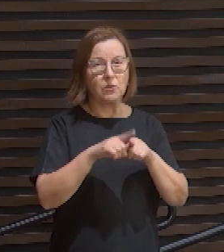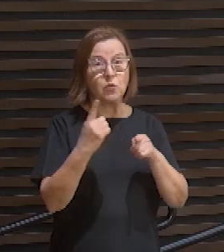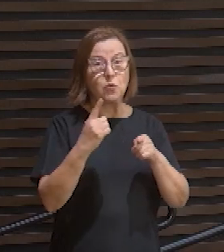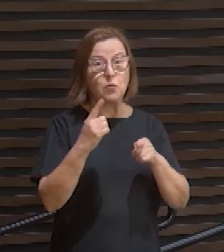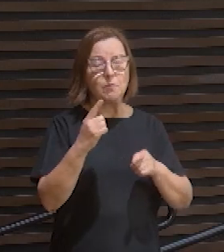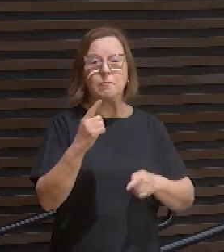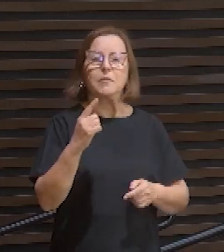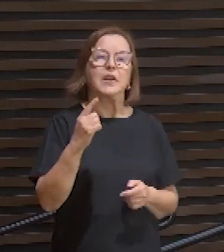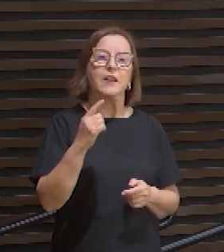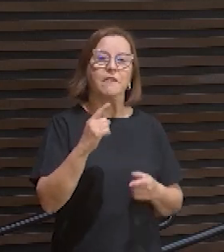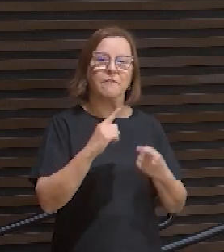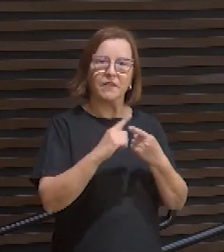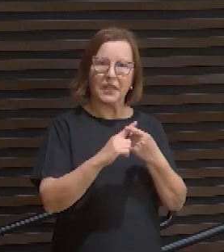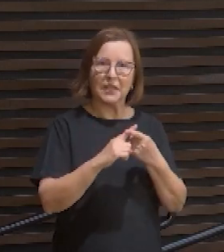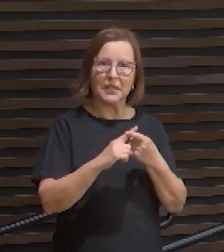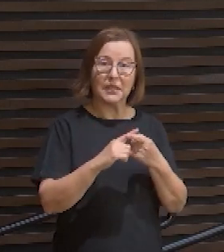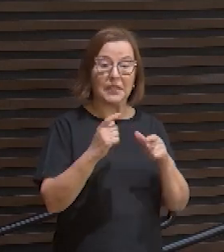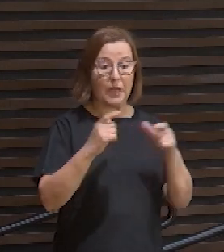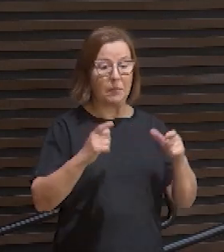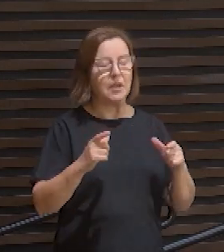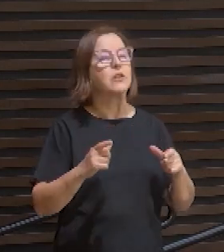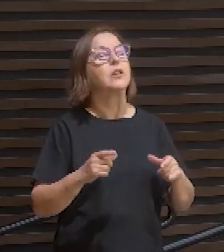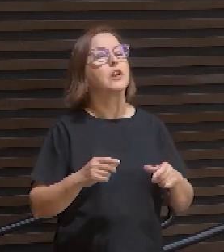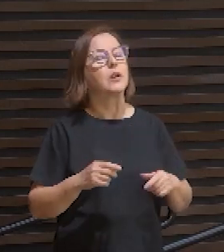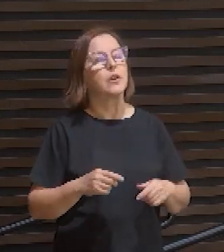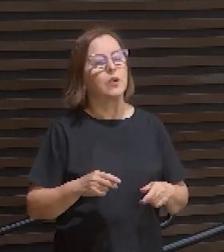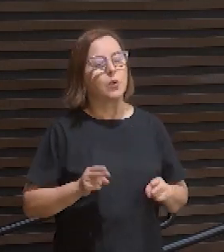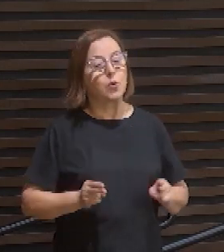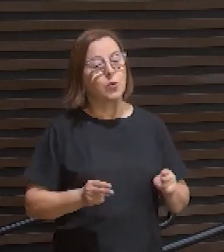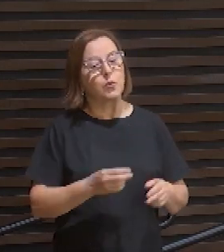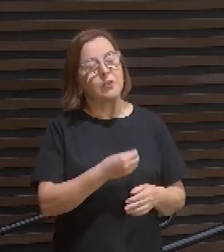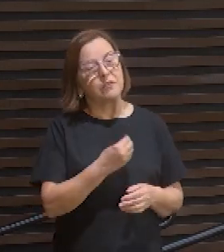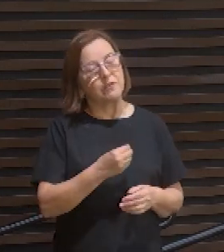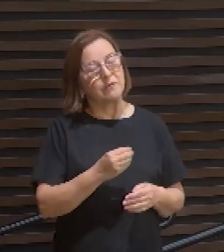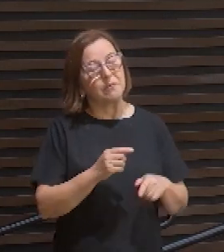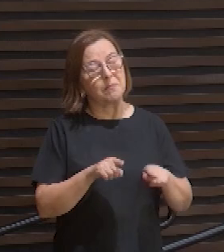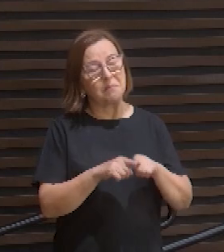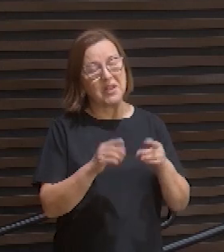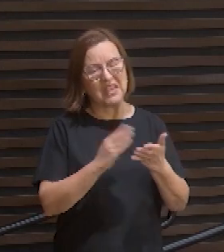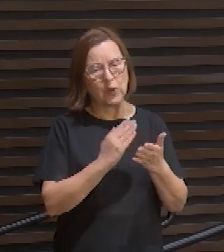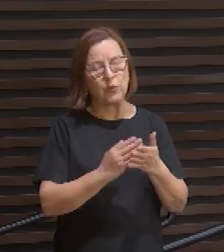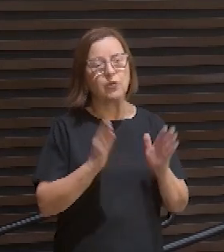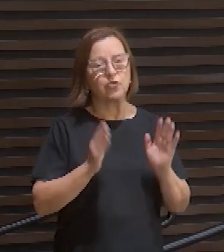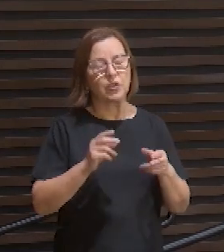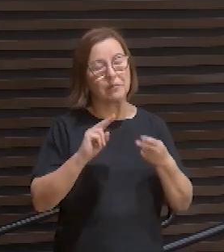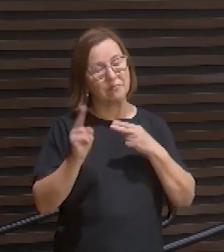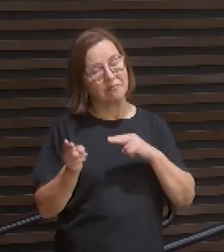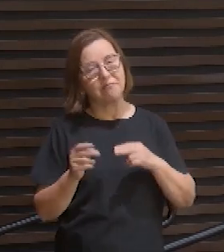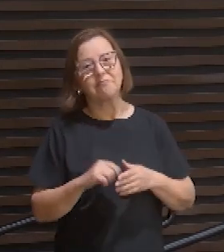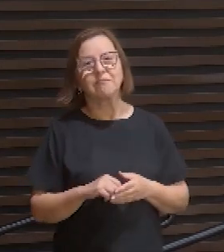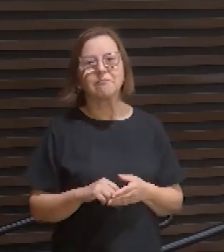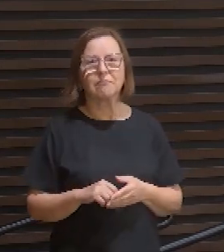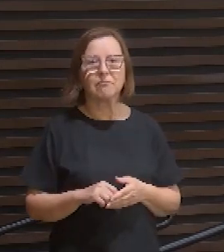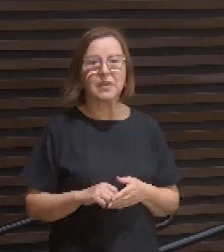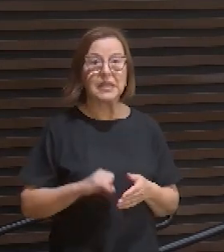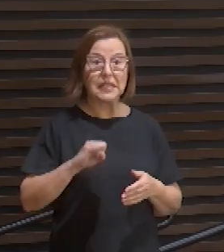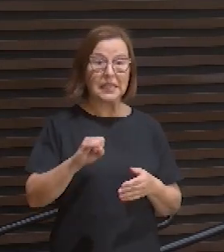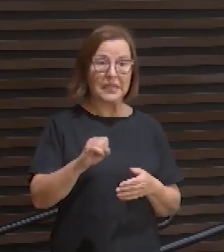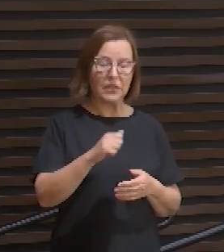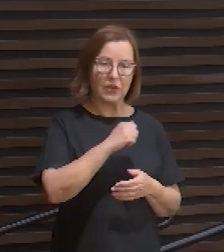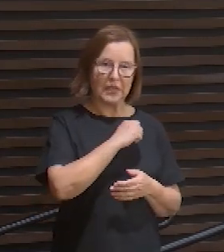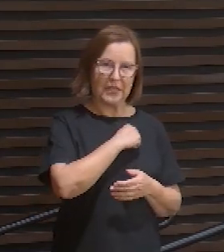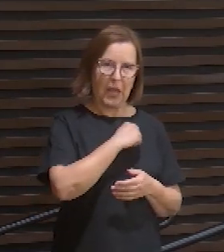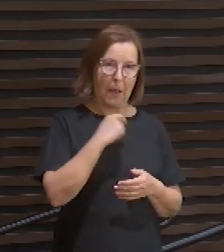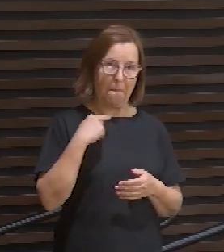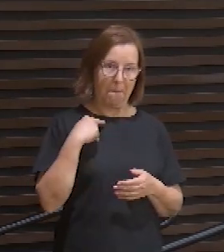maioria sobrevive até agora, quando Paulo escreveu. Porém, alguns já dormem. Então, se os apóstolos, irmãos, eram testemunhas com